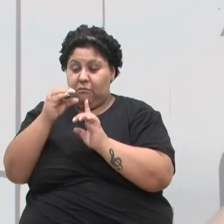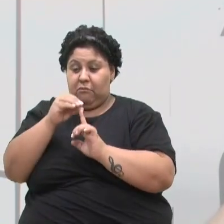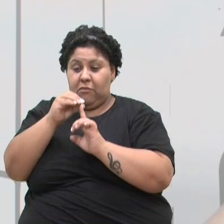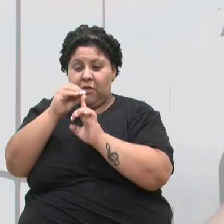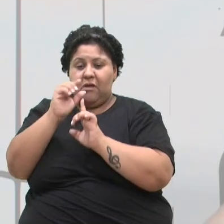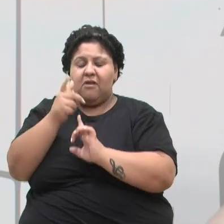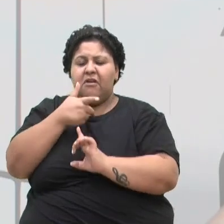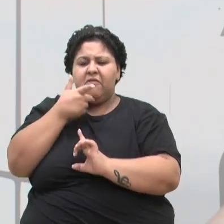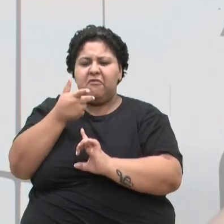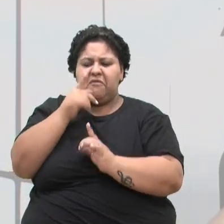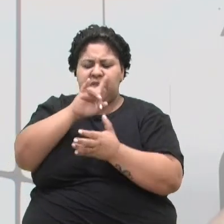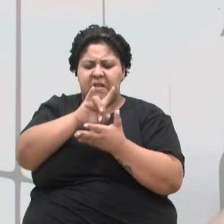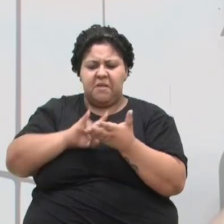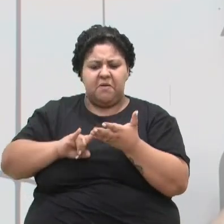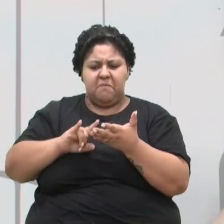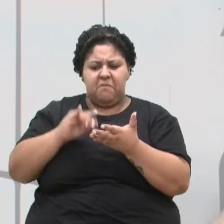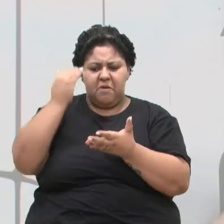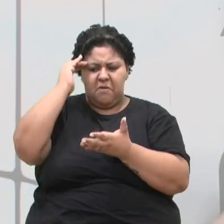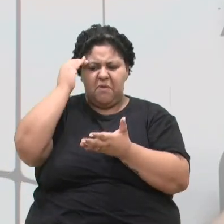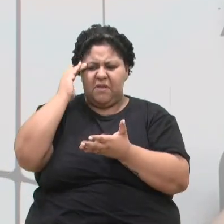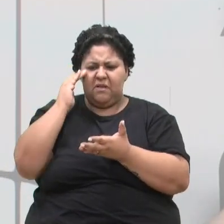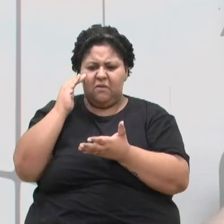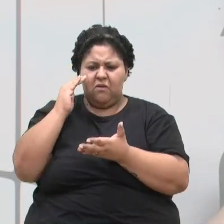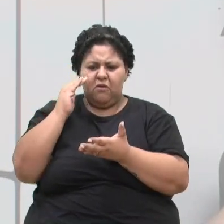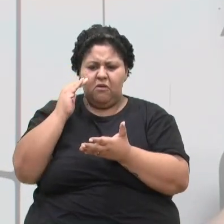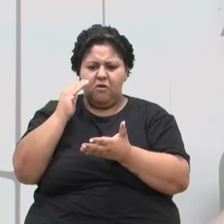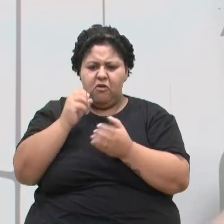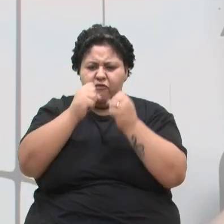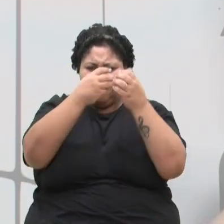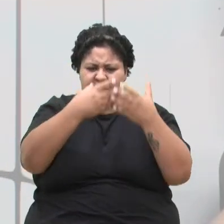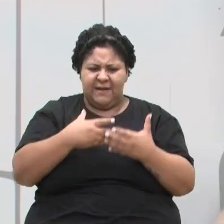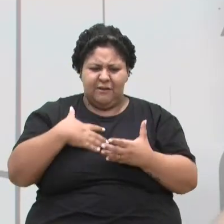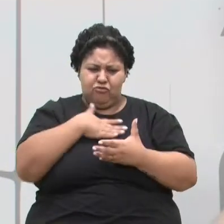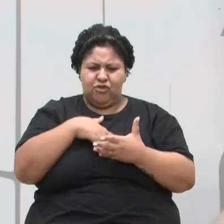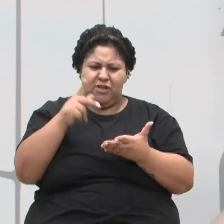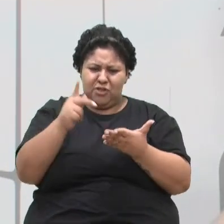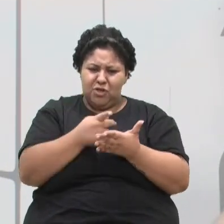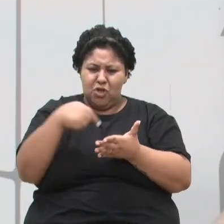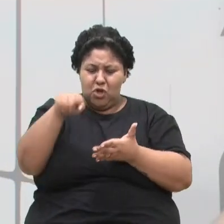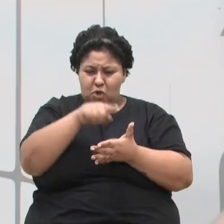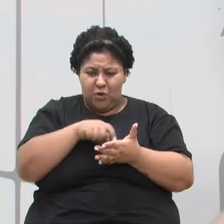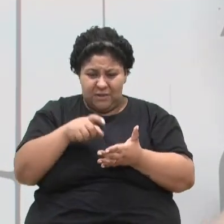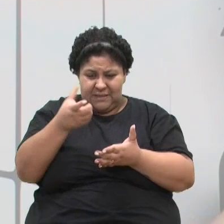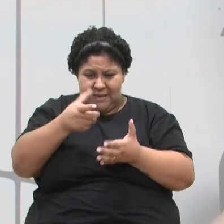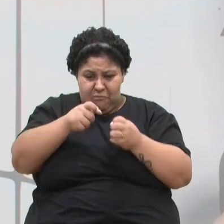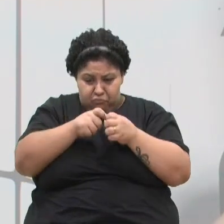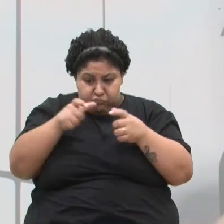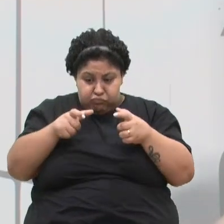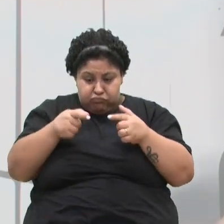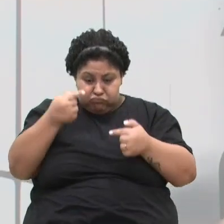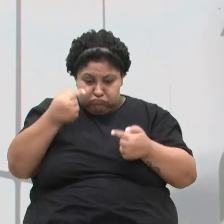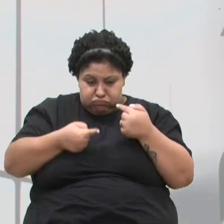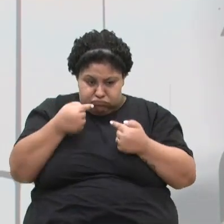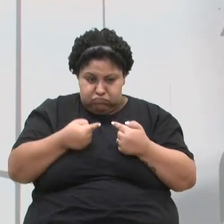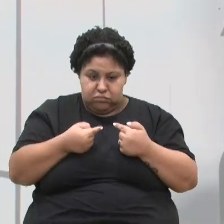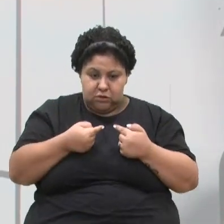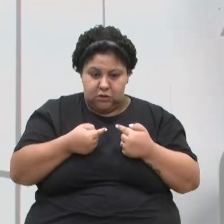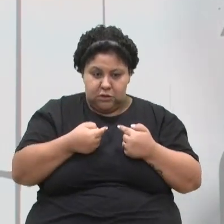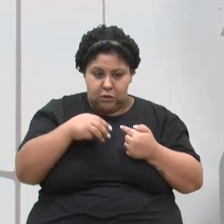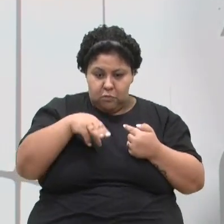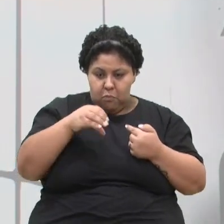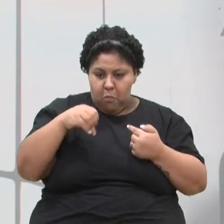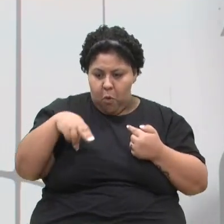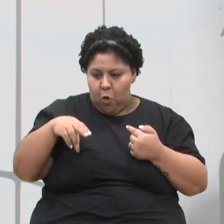ele foi colocado de forma assim inoportuna, porque nós estamos querendo ampliar o debate na questão de